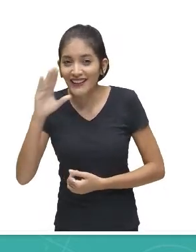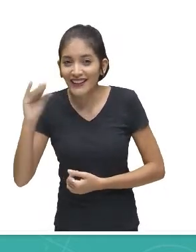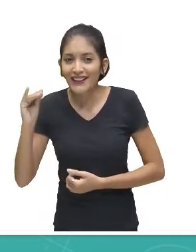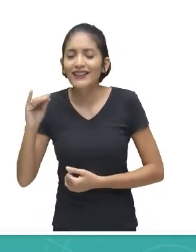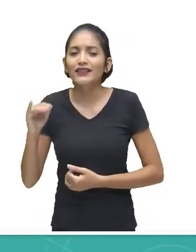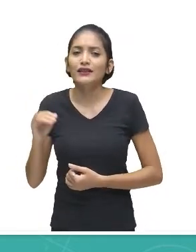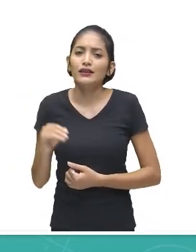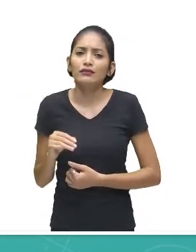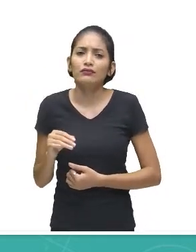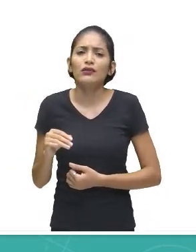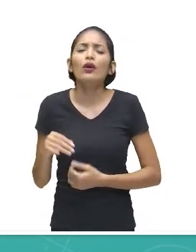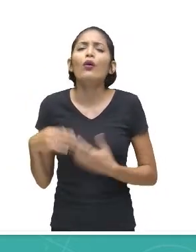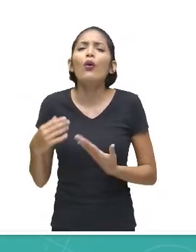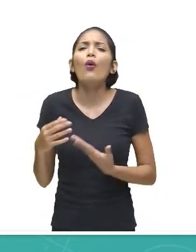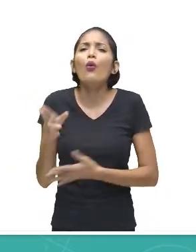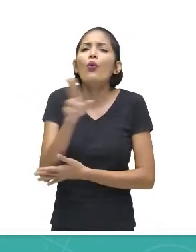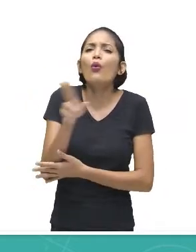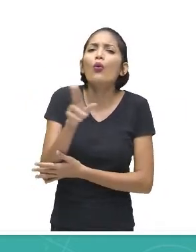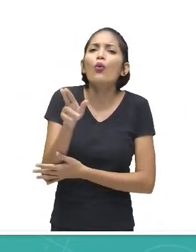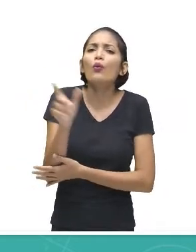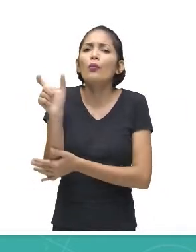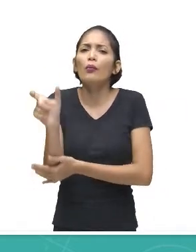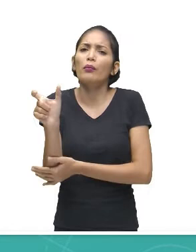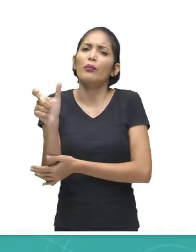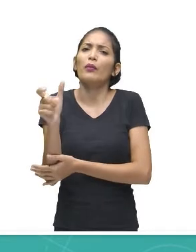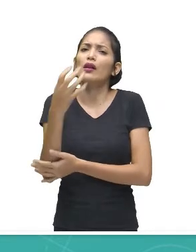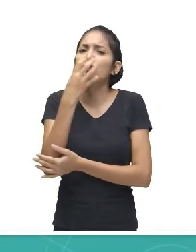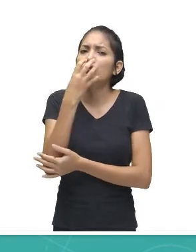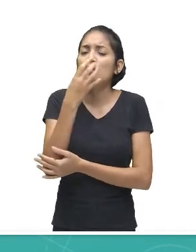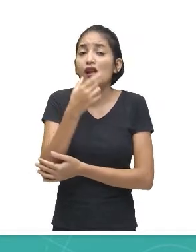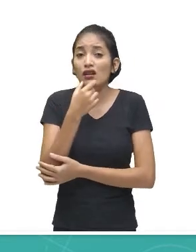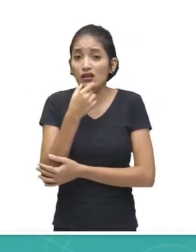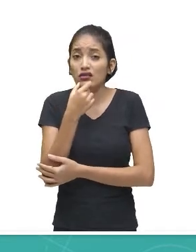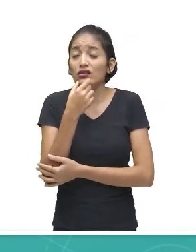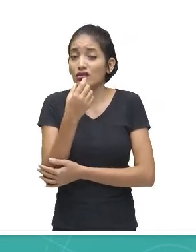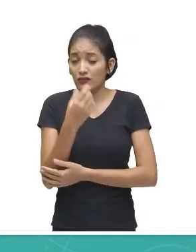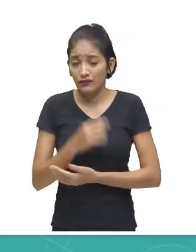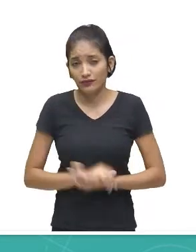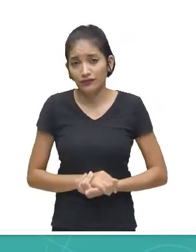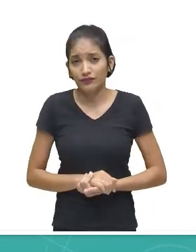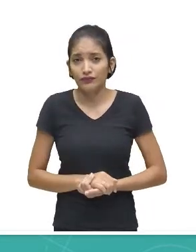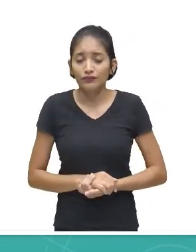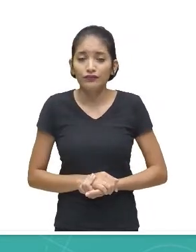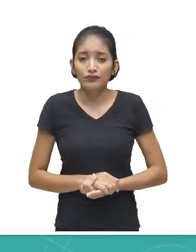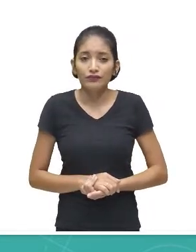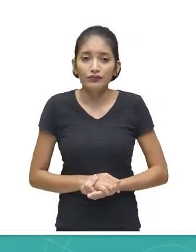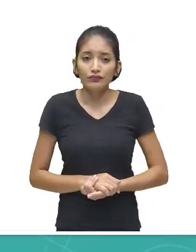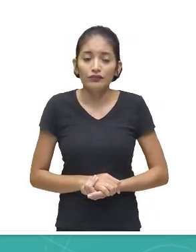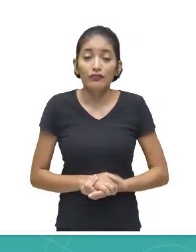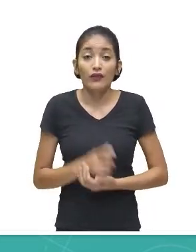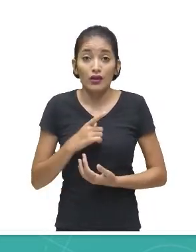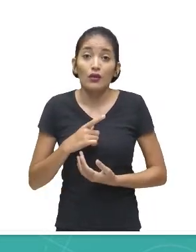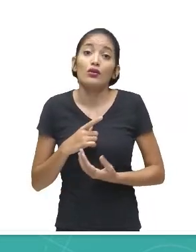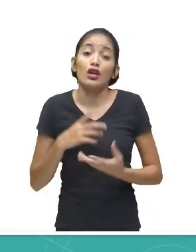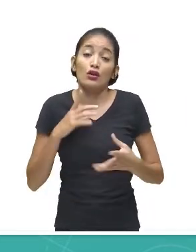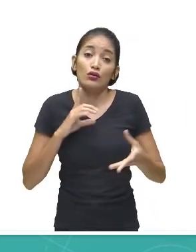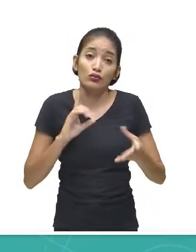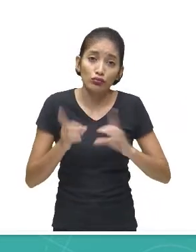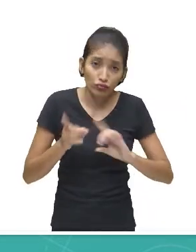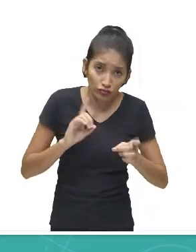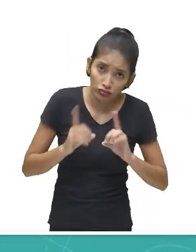crianças, como se diz em inglês cachorro? Observe que aqui eu tenho um diálogo,